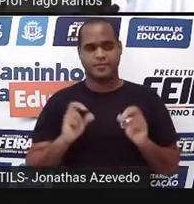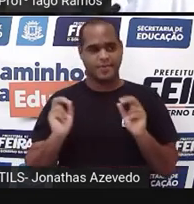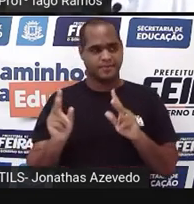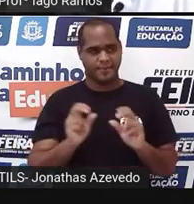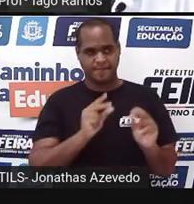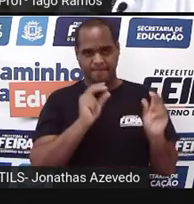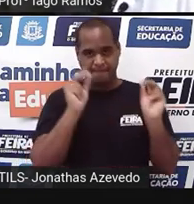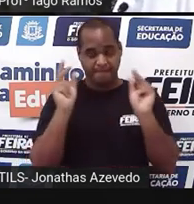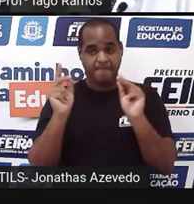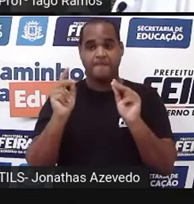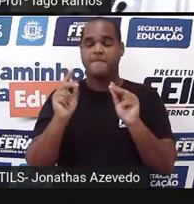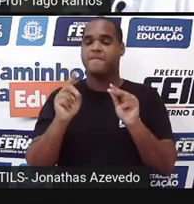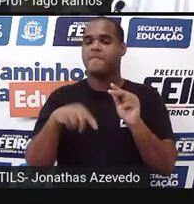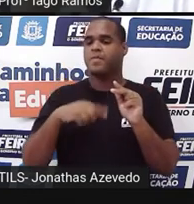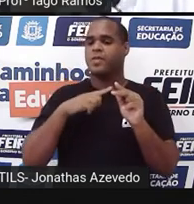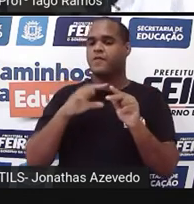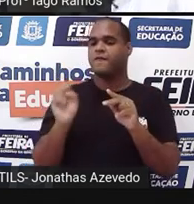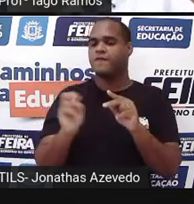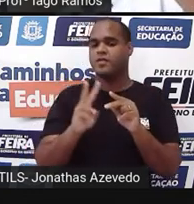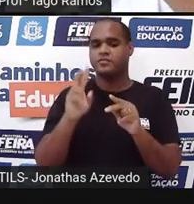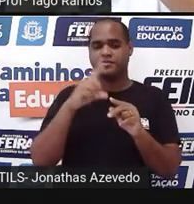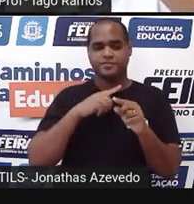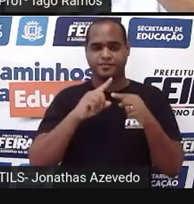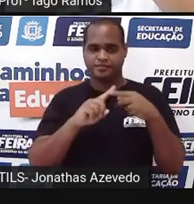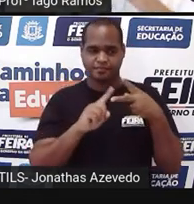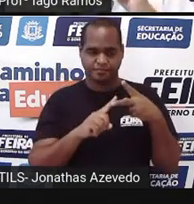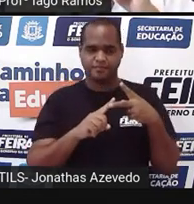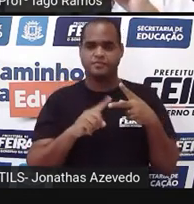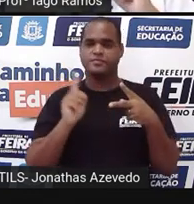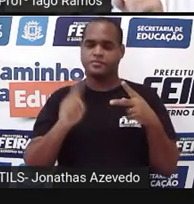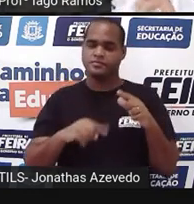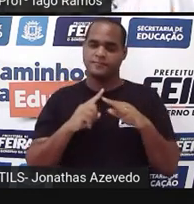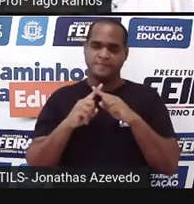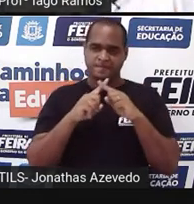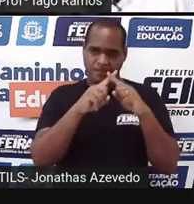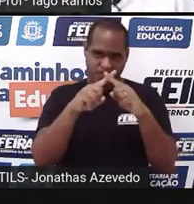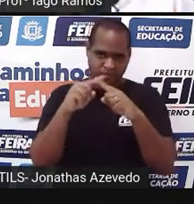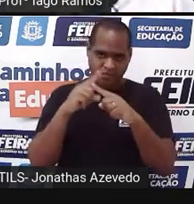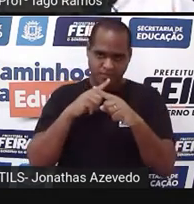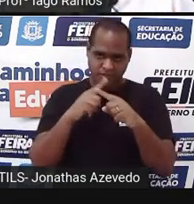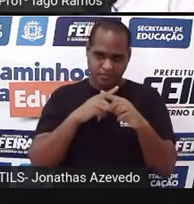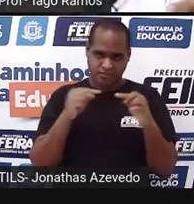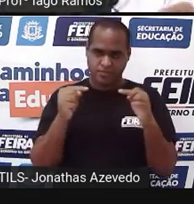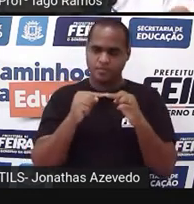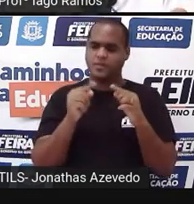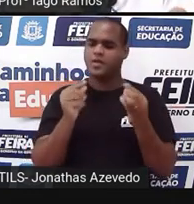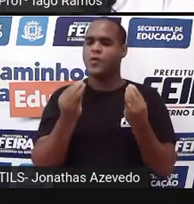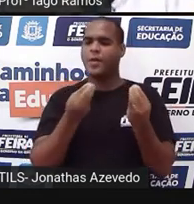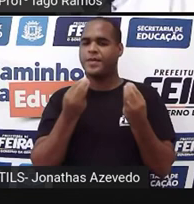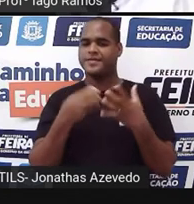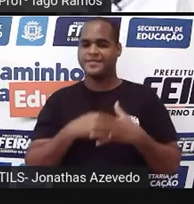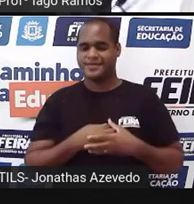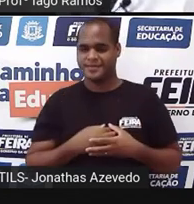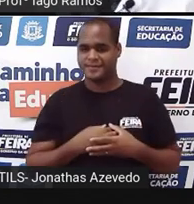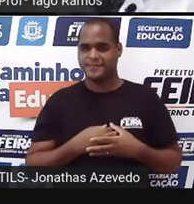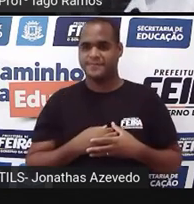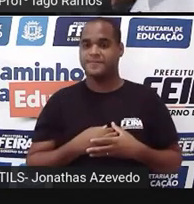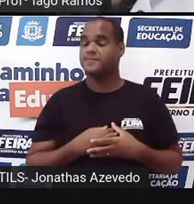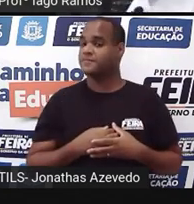e a equação tem duas incógnitas tem como nem táxis também então tem que achar o valor de X como